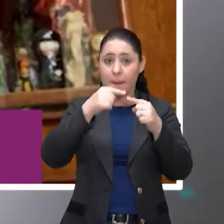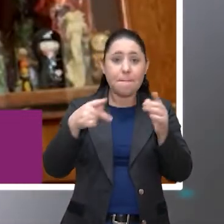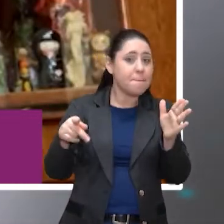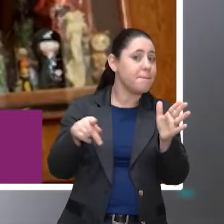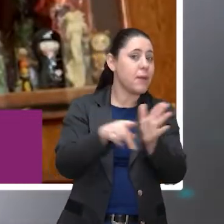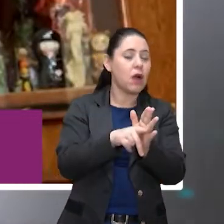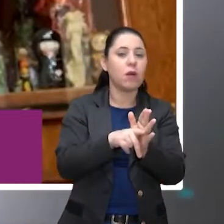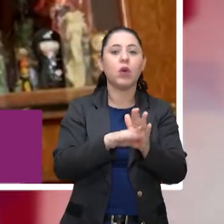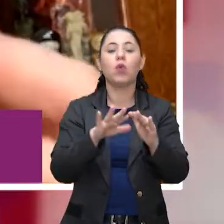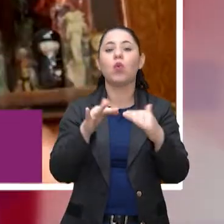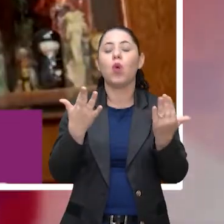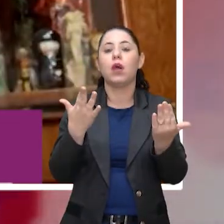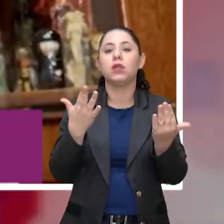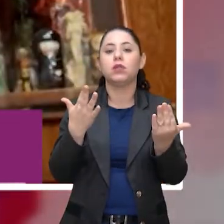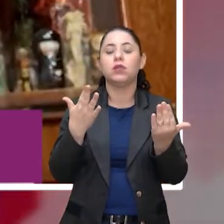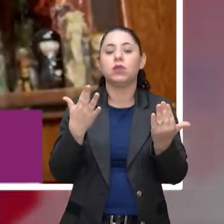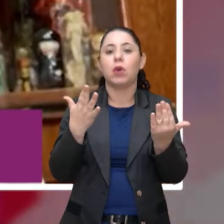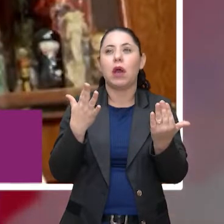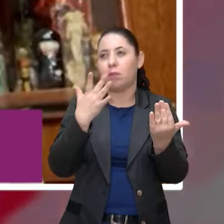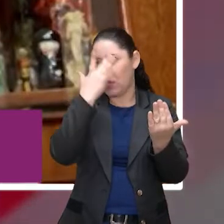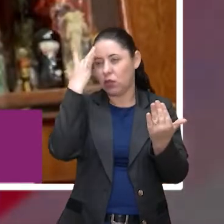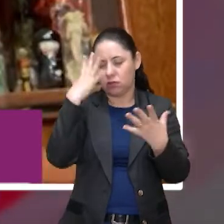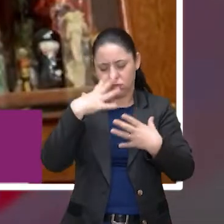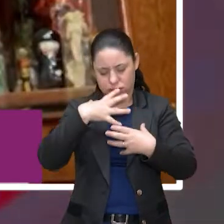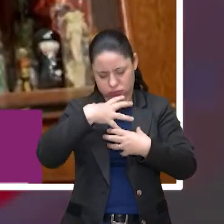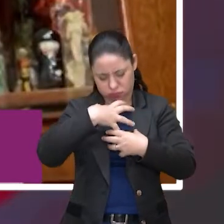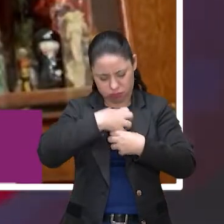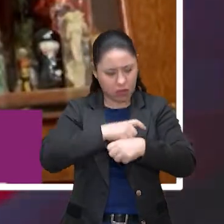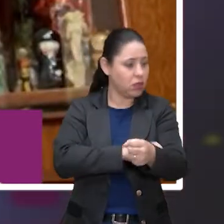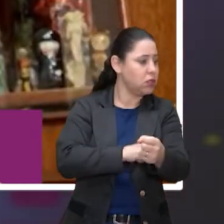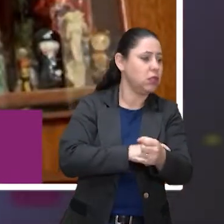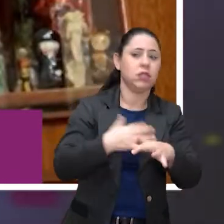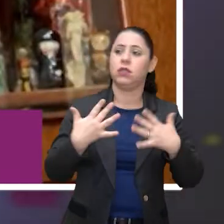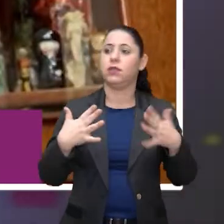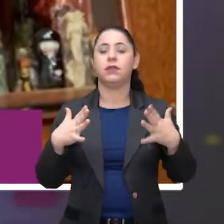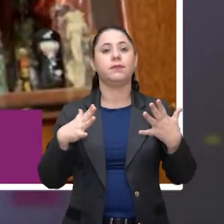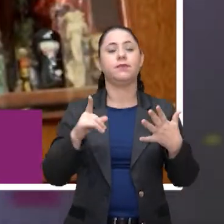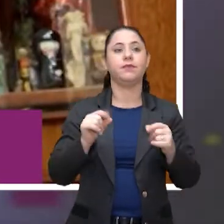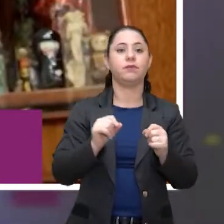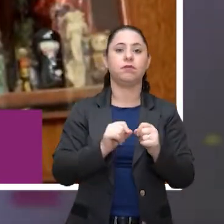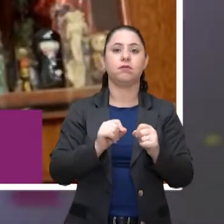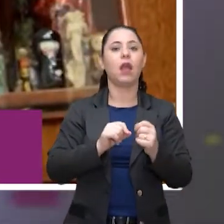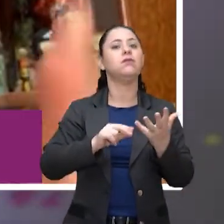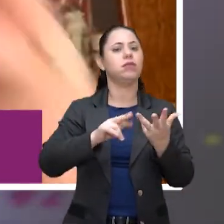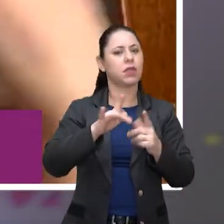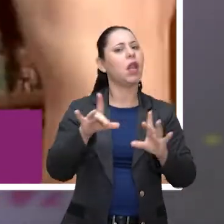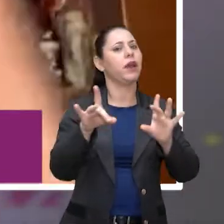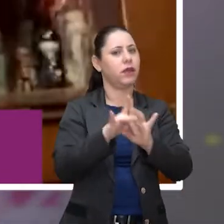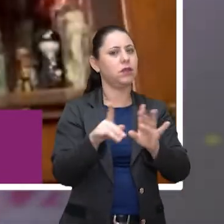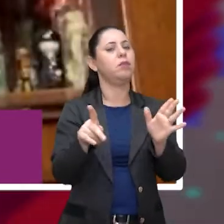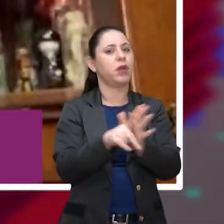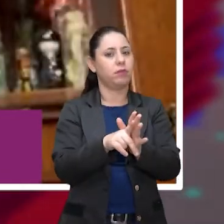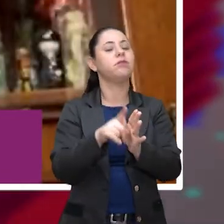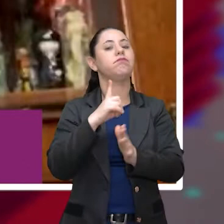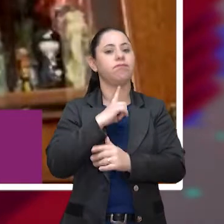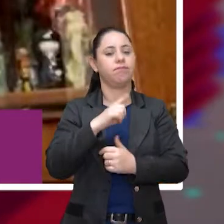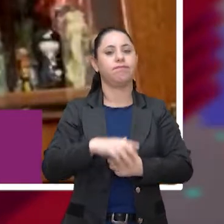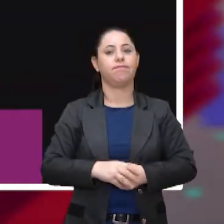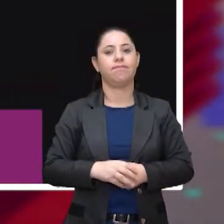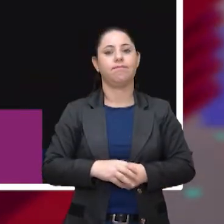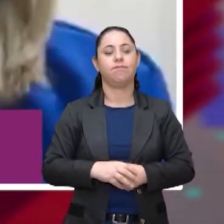deprimido, mais no ansioso, mais e assim por diante. Então, o emocional, no geral,